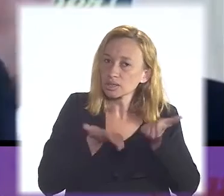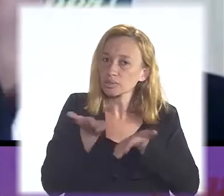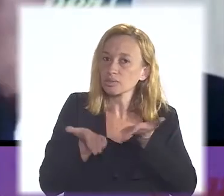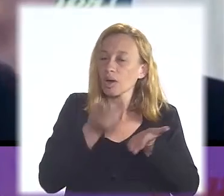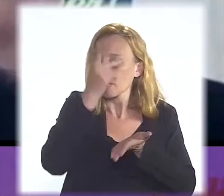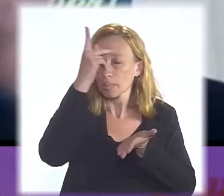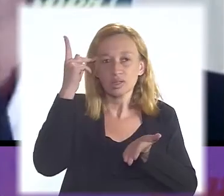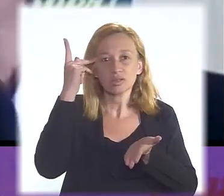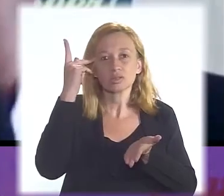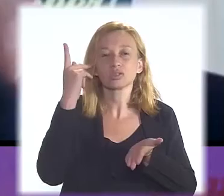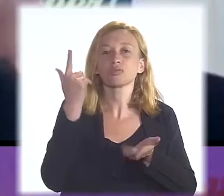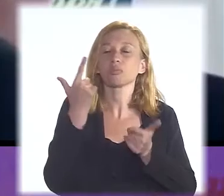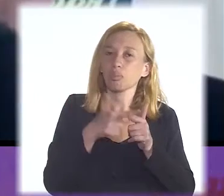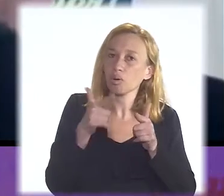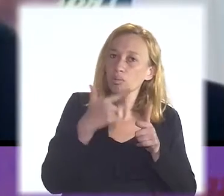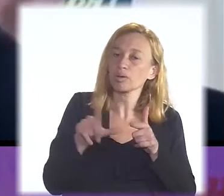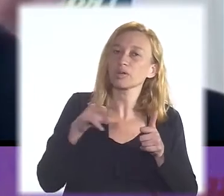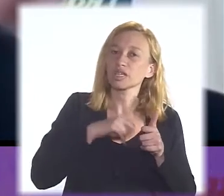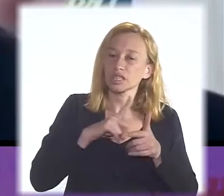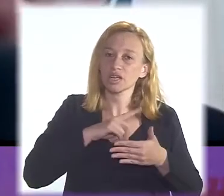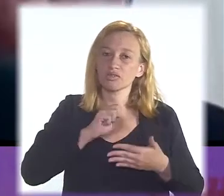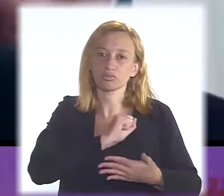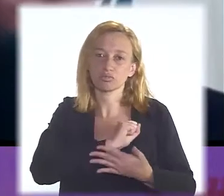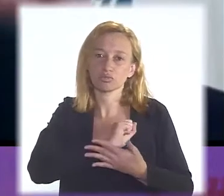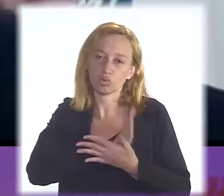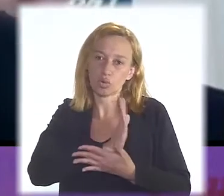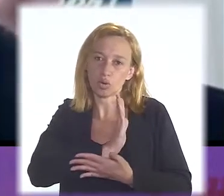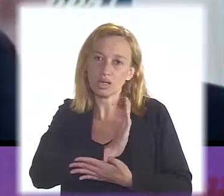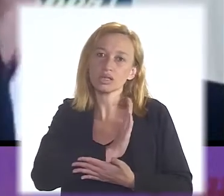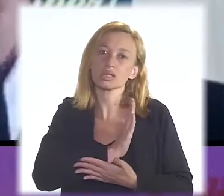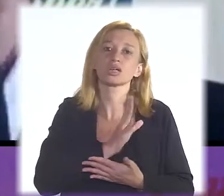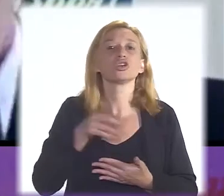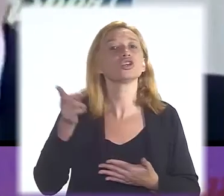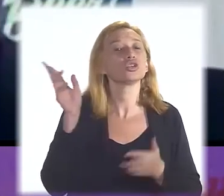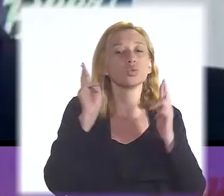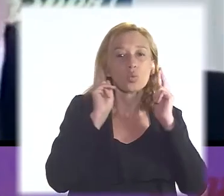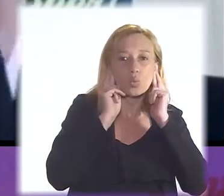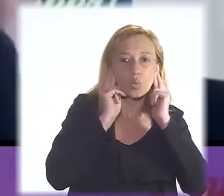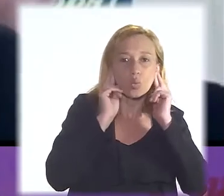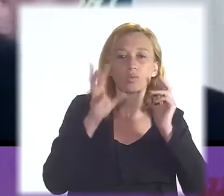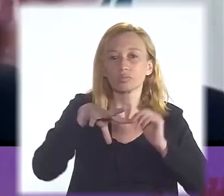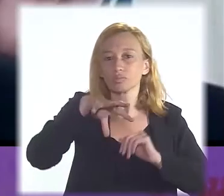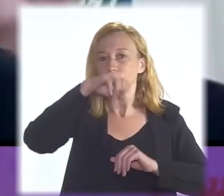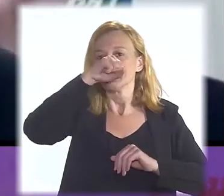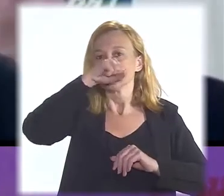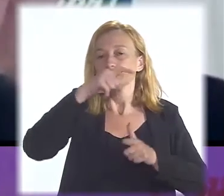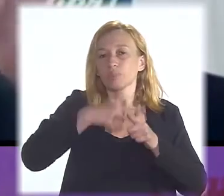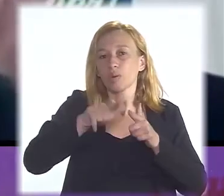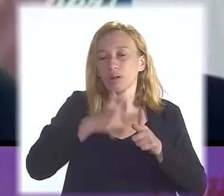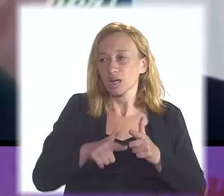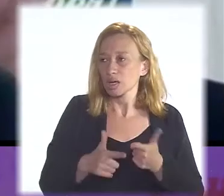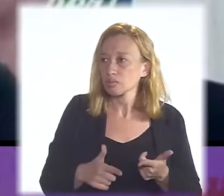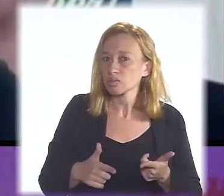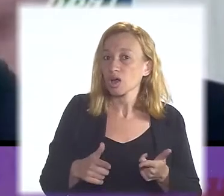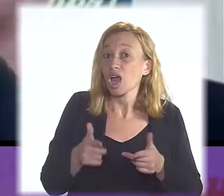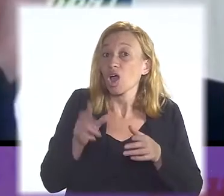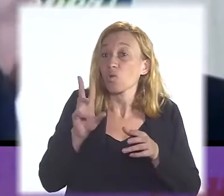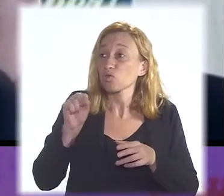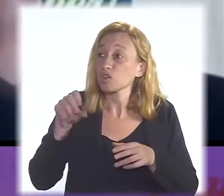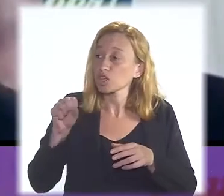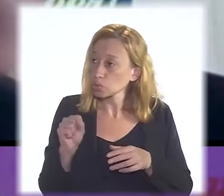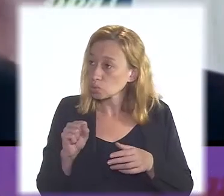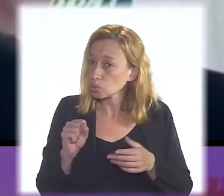que passaram a ter problemas no coração, de audição, olfato, paladar. É